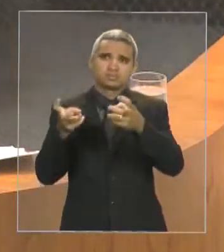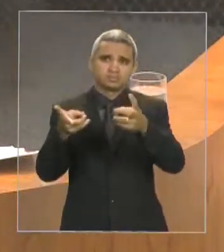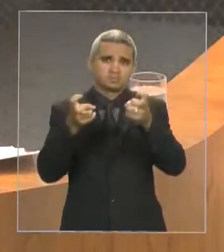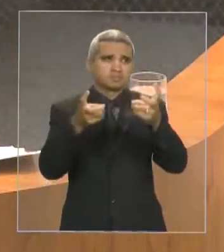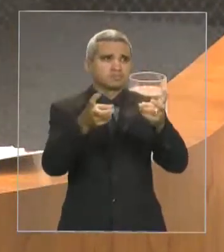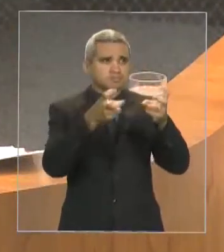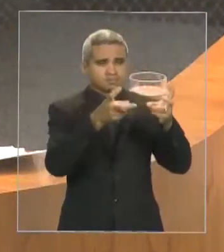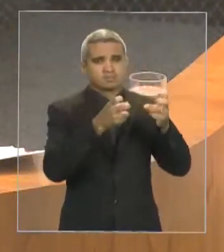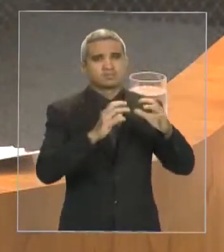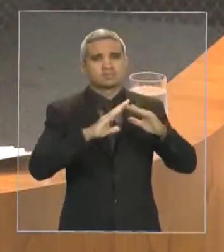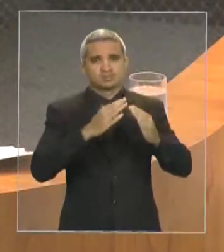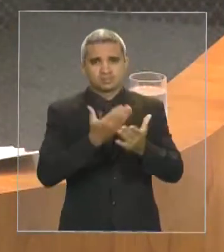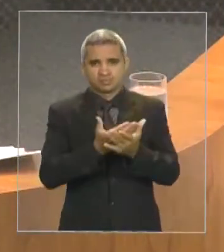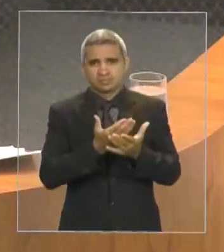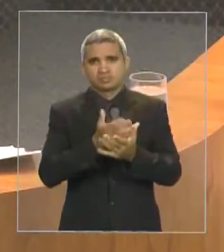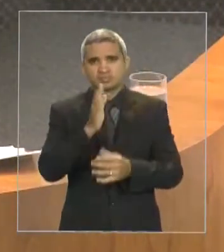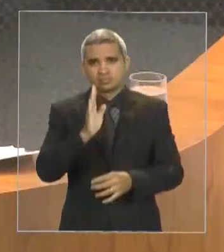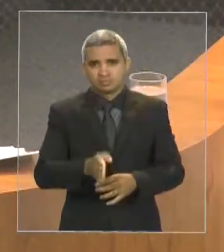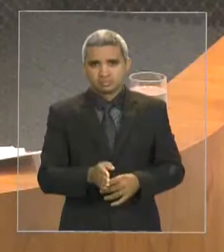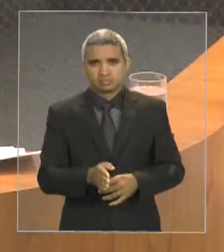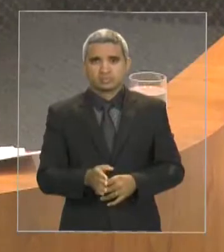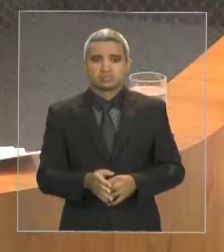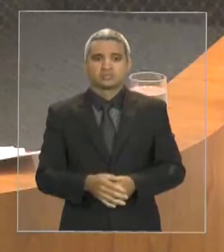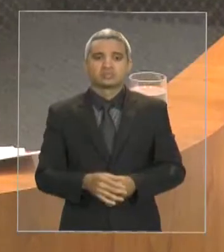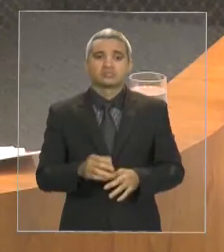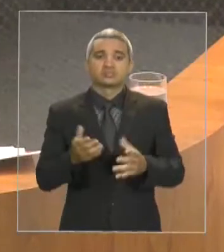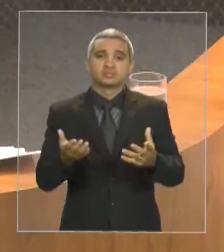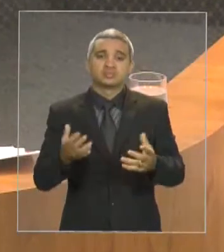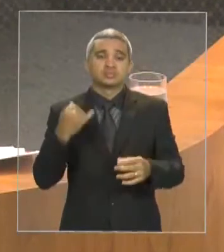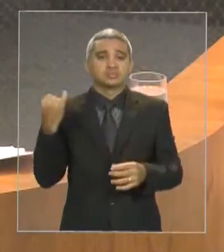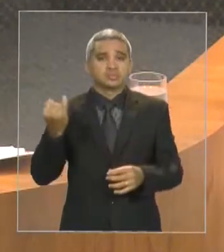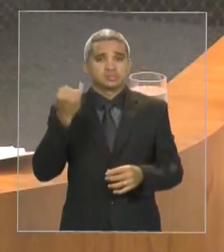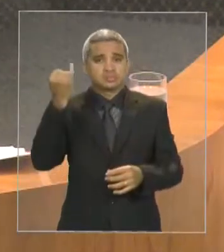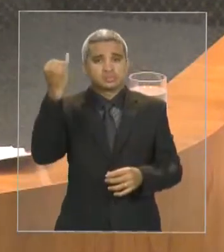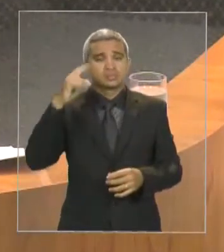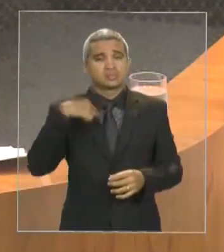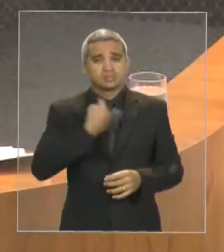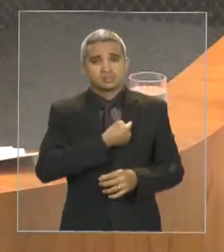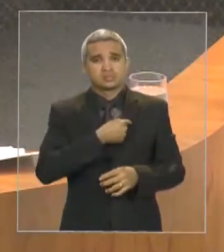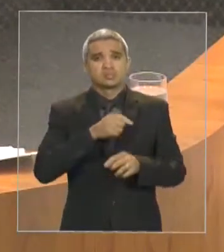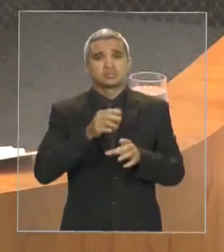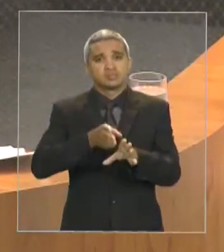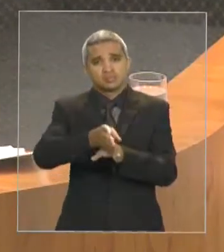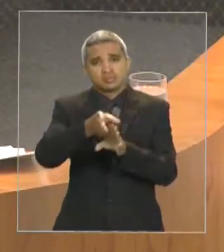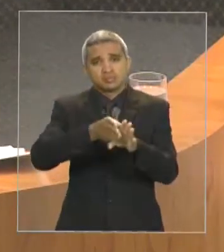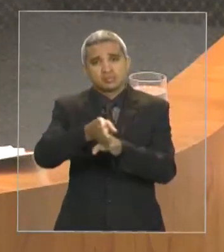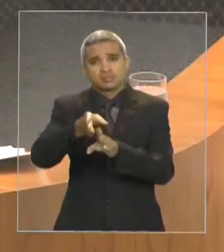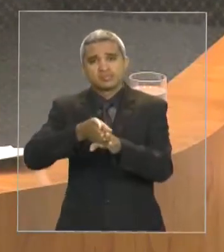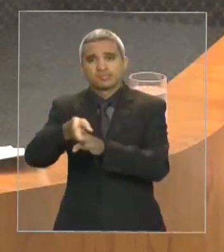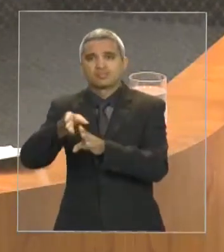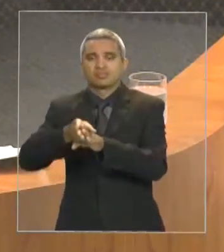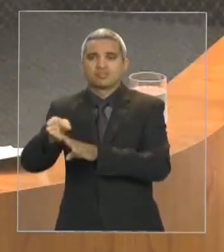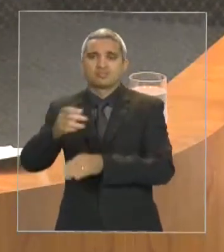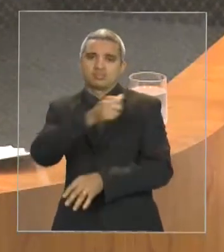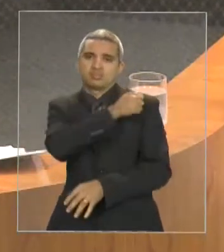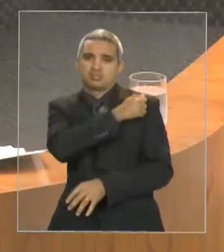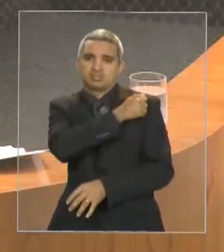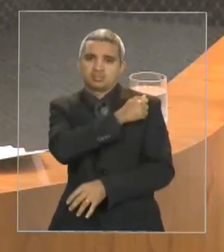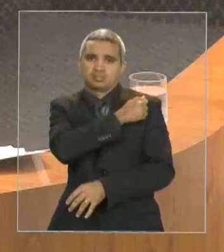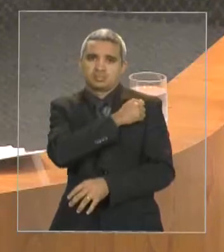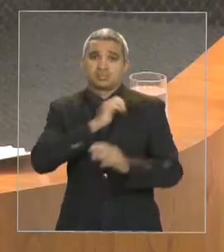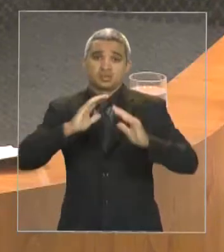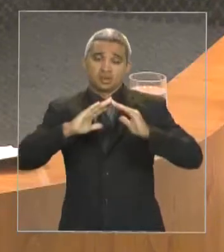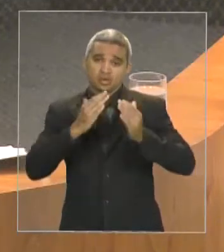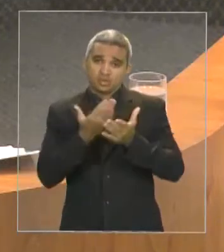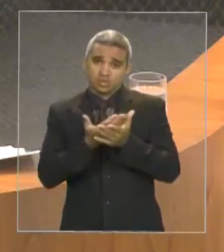várias escolas. E é importante que a gente crie esse sentimento de que a escola precisa,